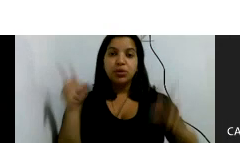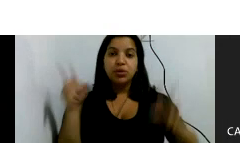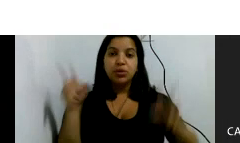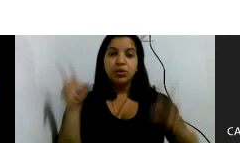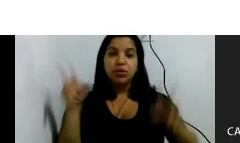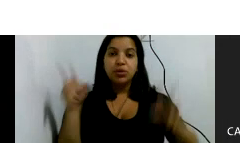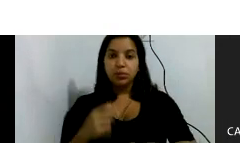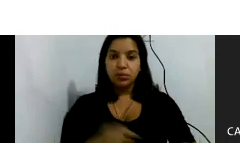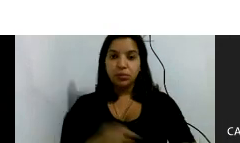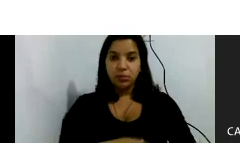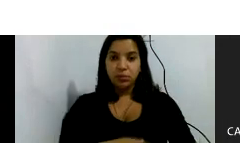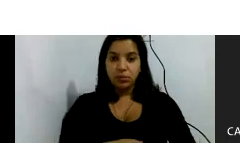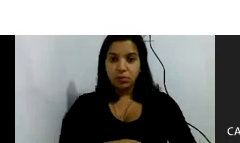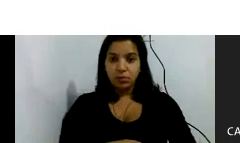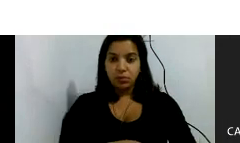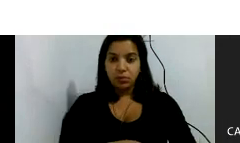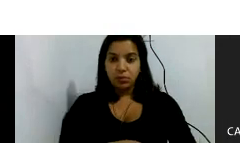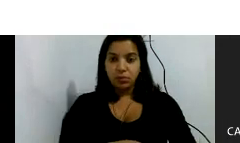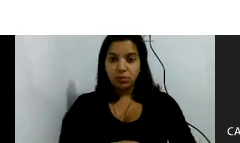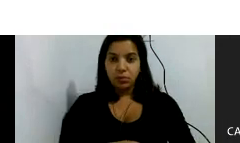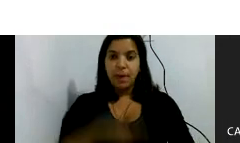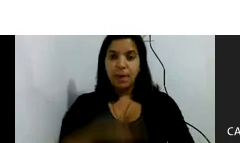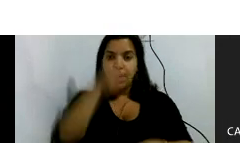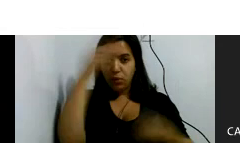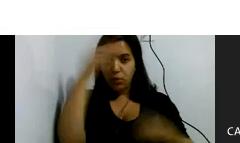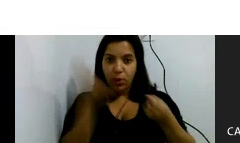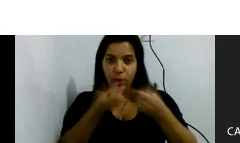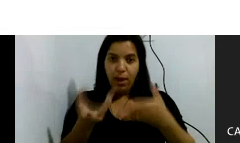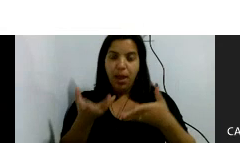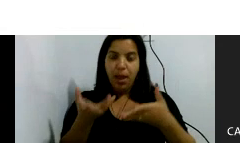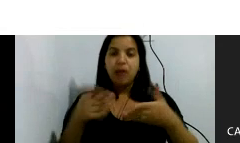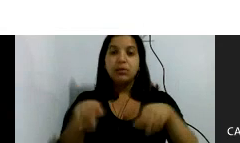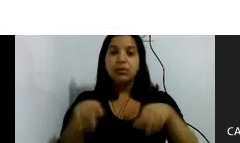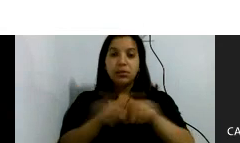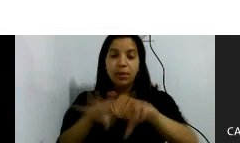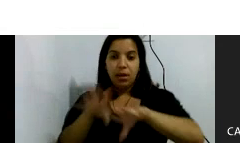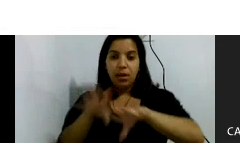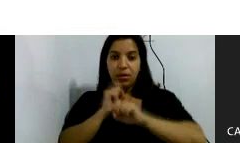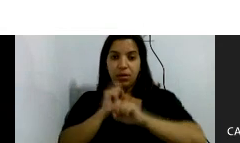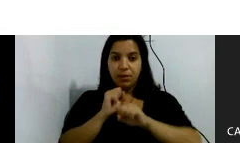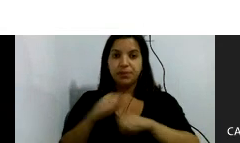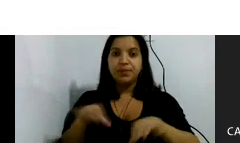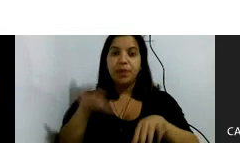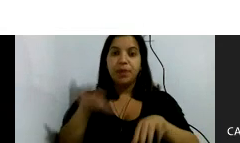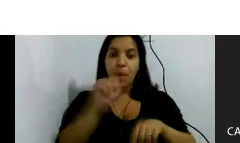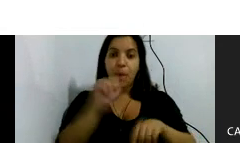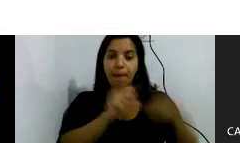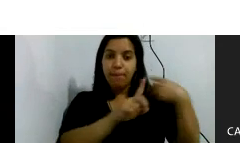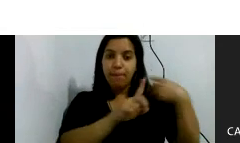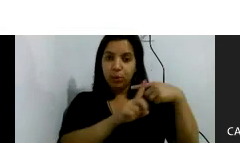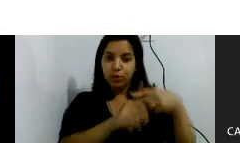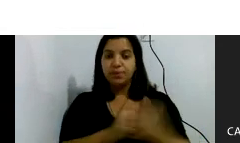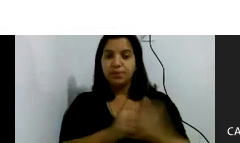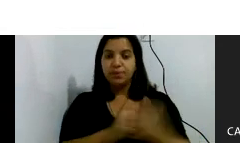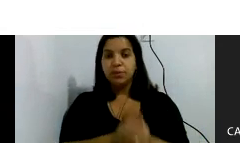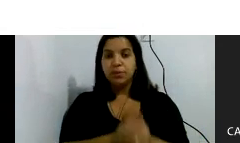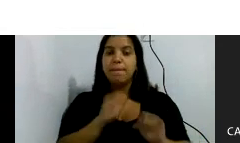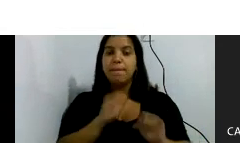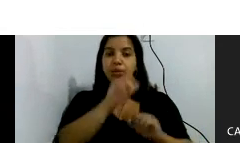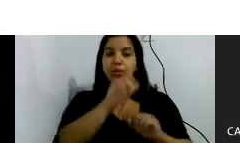que é o doador e quem que é o receptor. Então, o tipo sanguíneo A positivo, ele pode ir